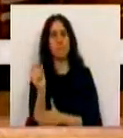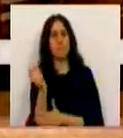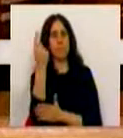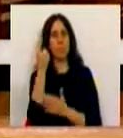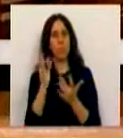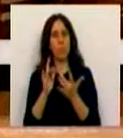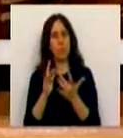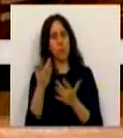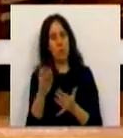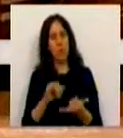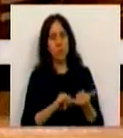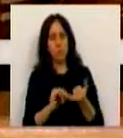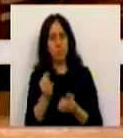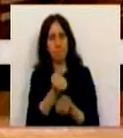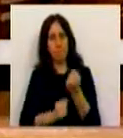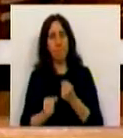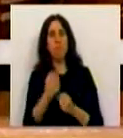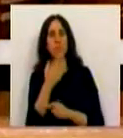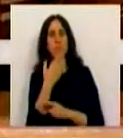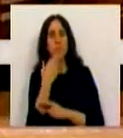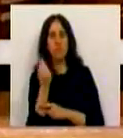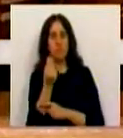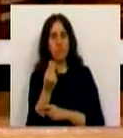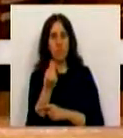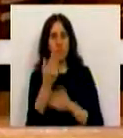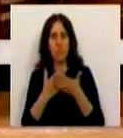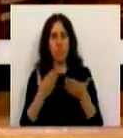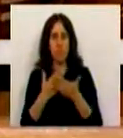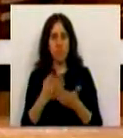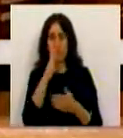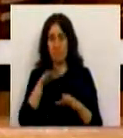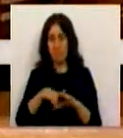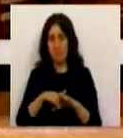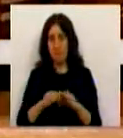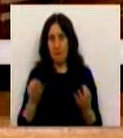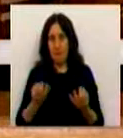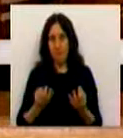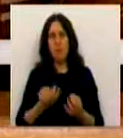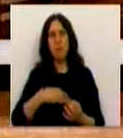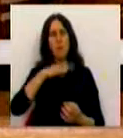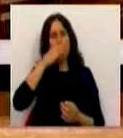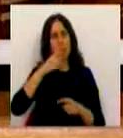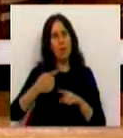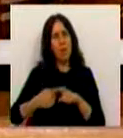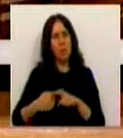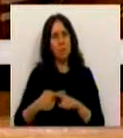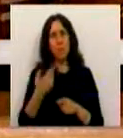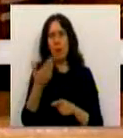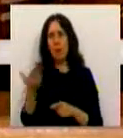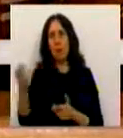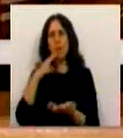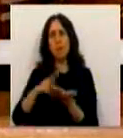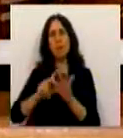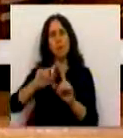com formações associativas estudantis e que, através da participação nas mesmas, desenvolvem curiosidade e interesse por outras realidades